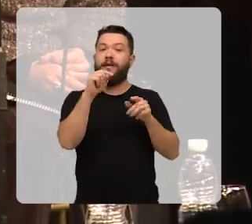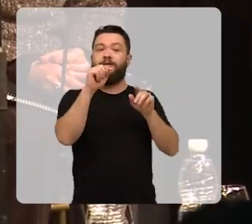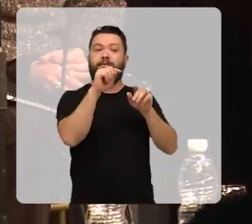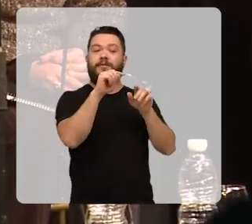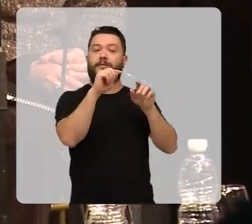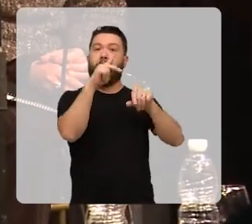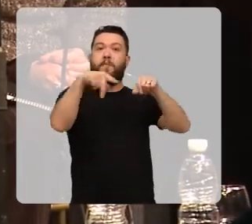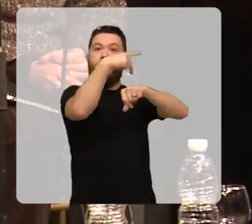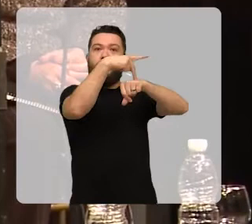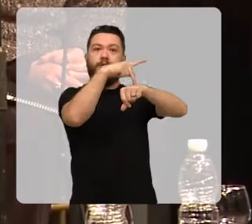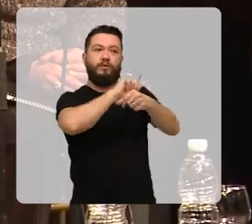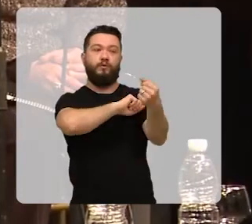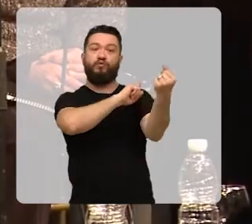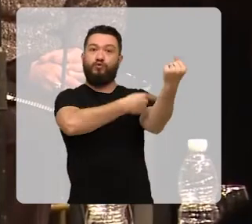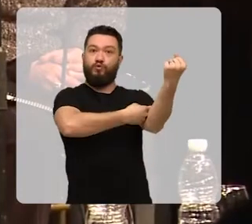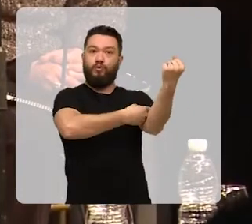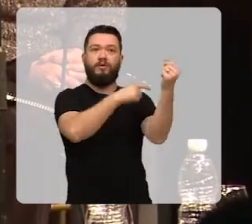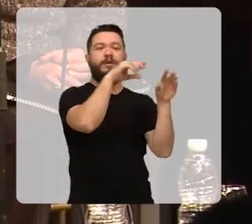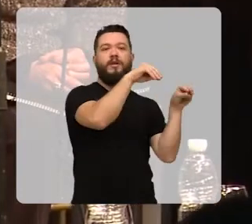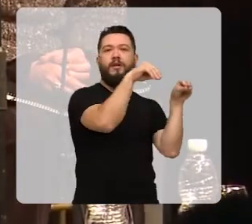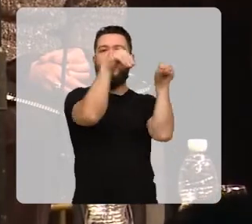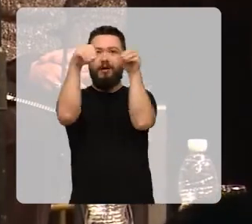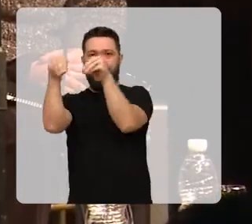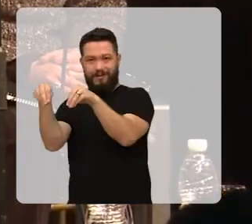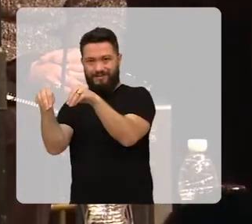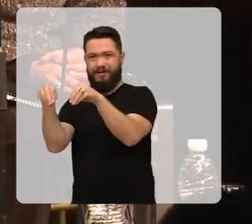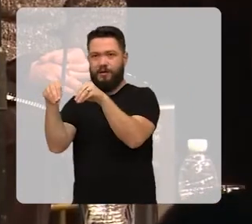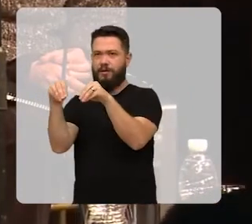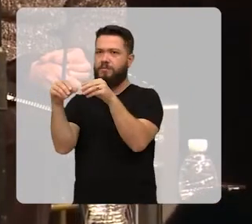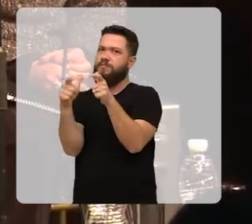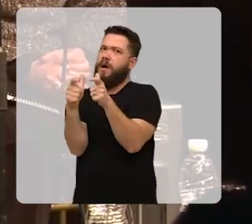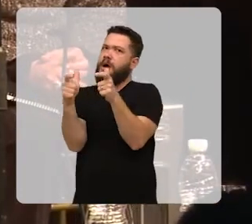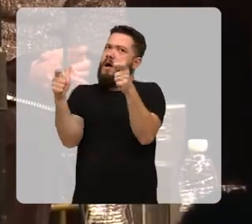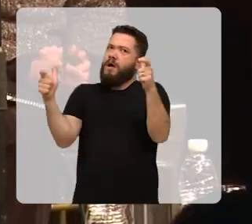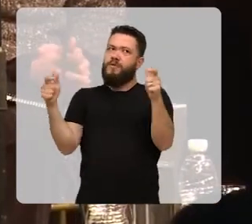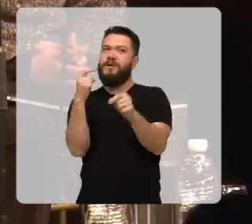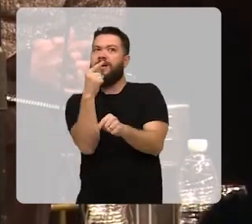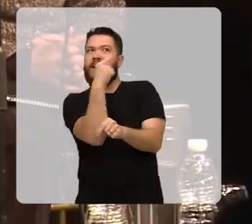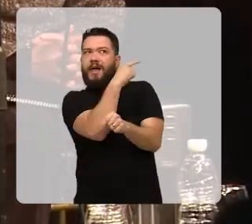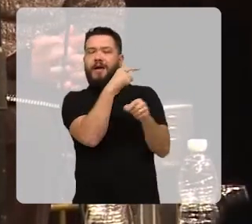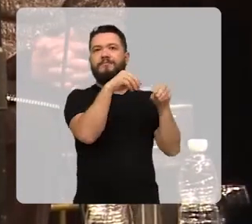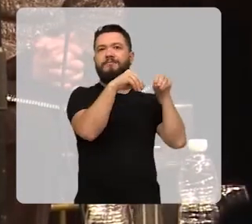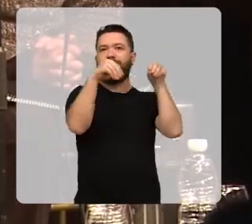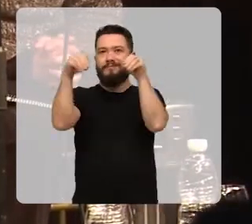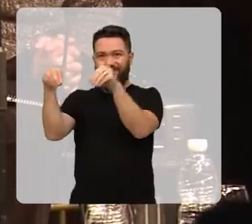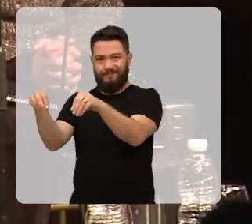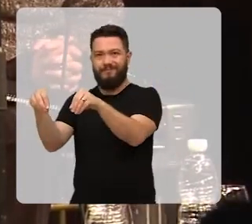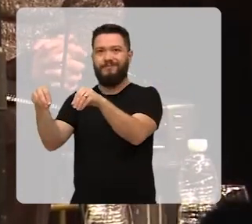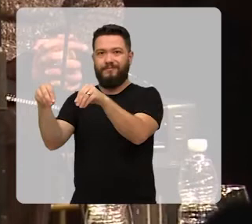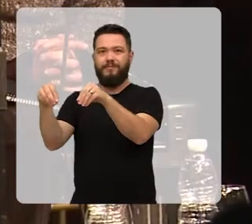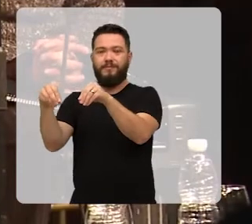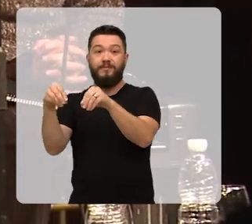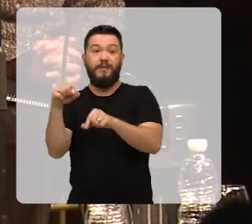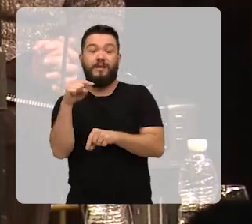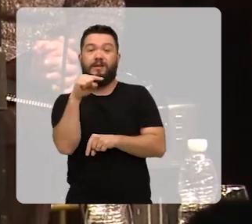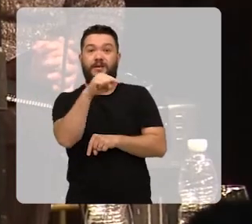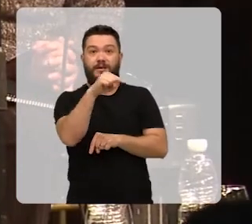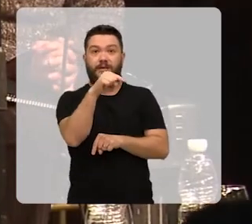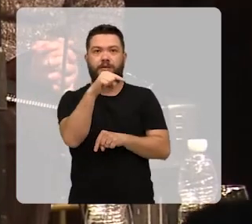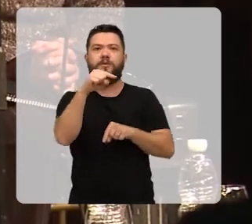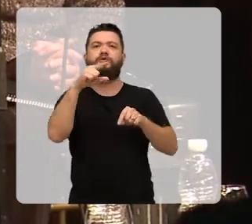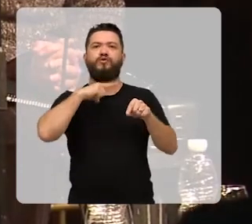comunidade maior da Europa. Os outros judeus viveram... Vieram dos 19